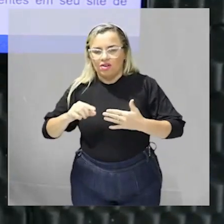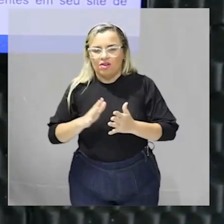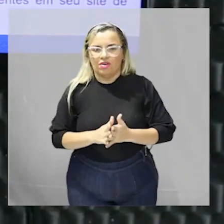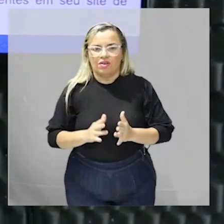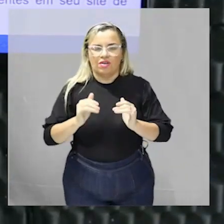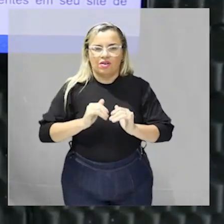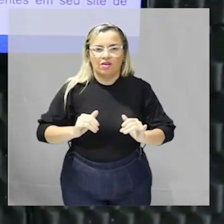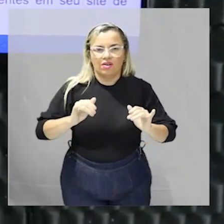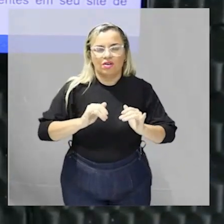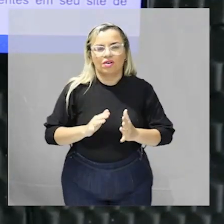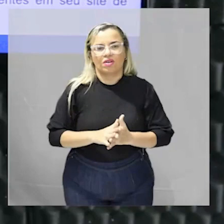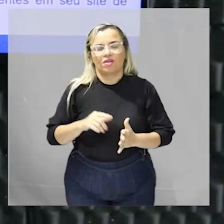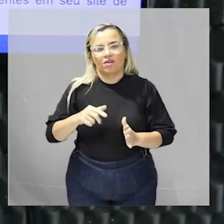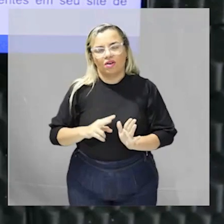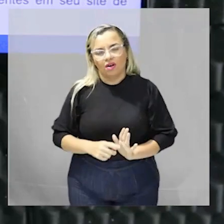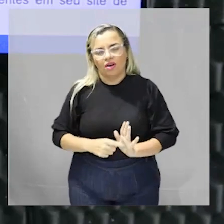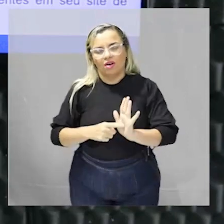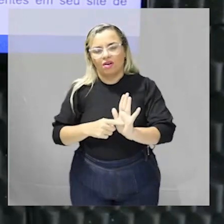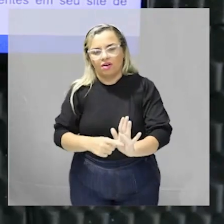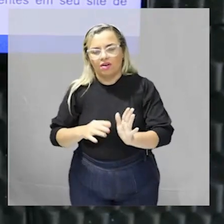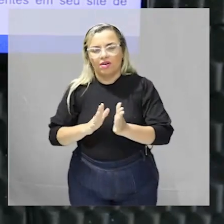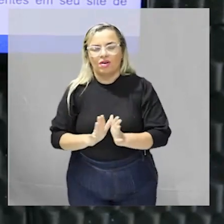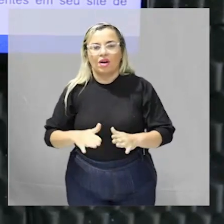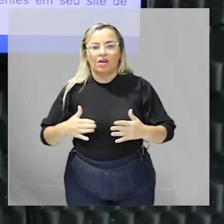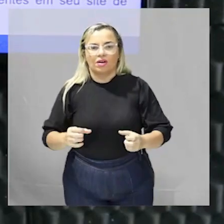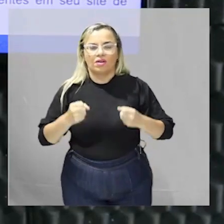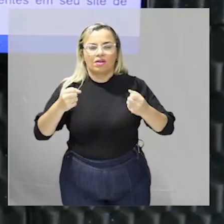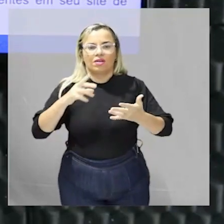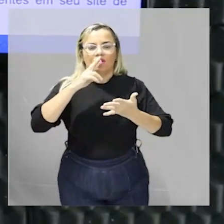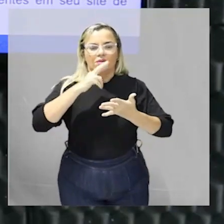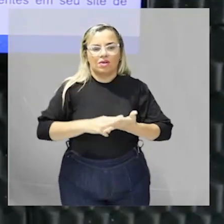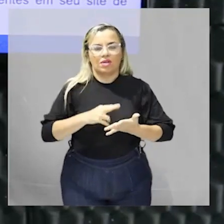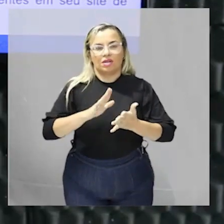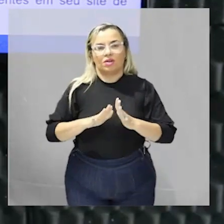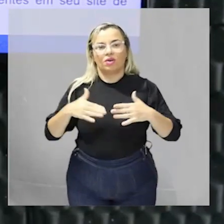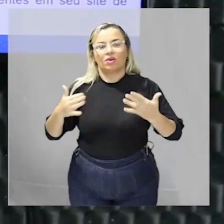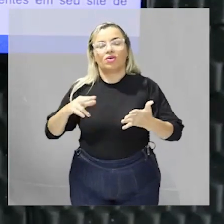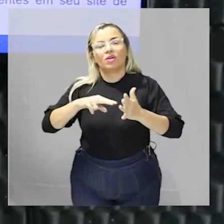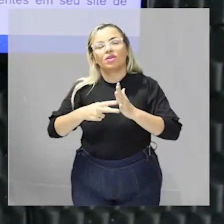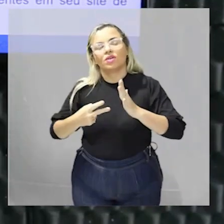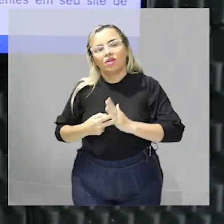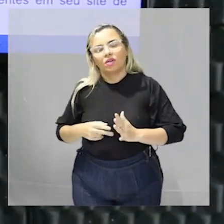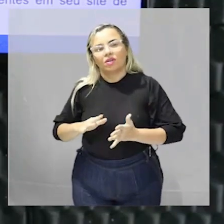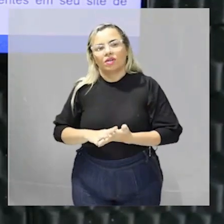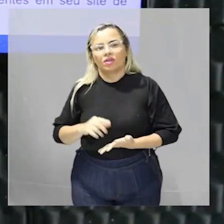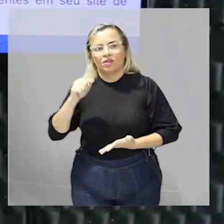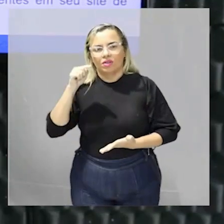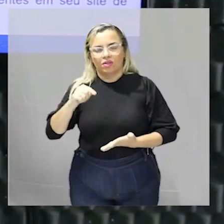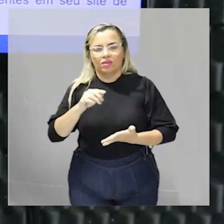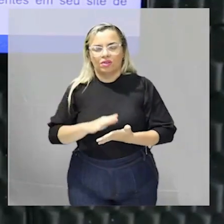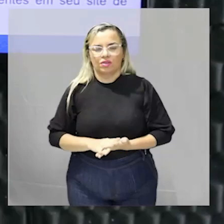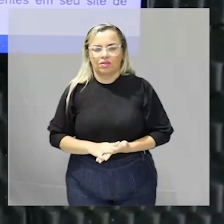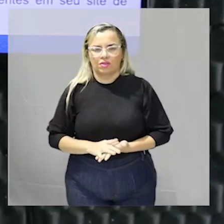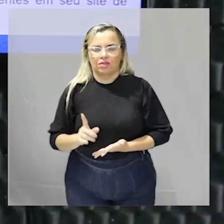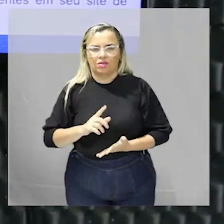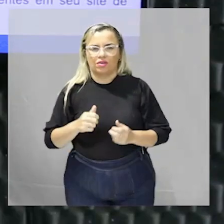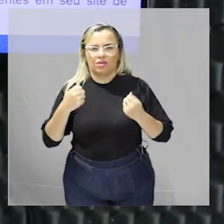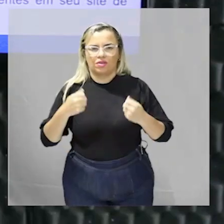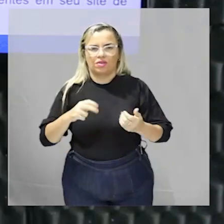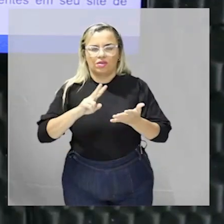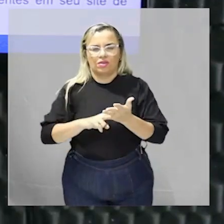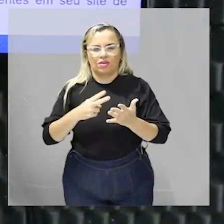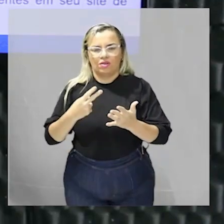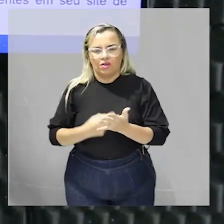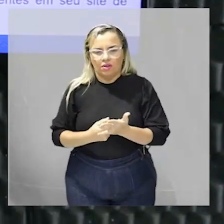possa responder uma questão. Então, o que eu quero dizer com isso, você não precisa fazer ao pé da letra a sua tradução e